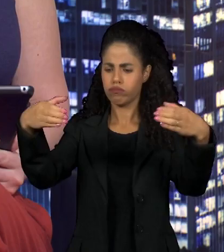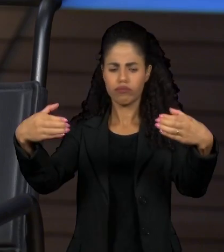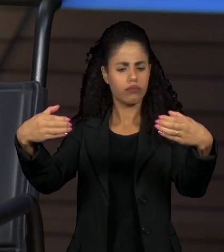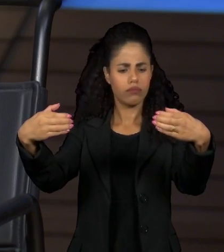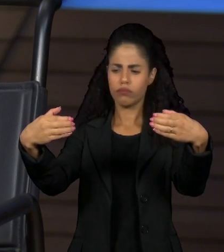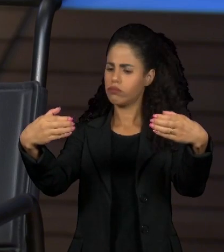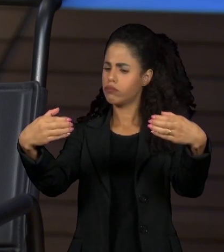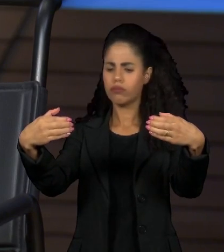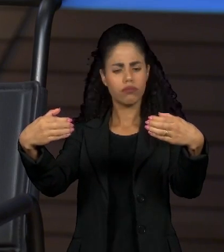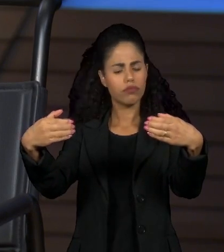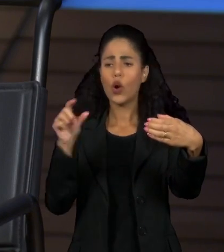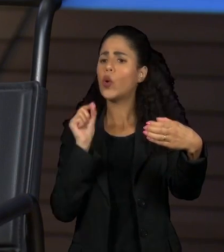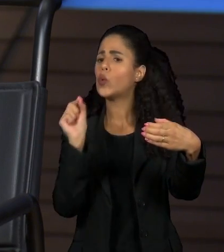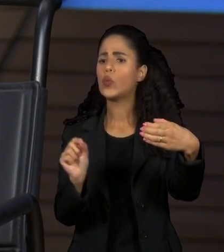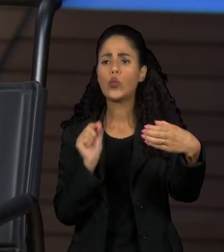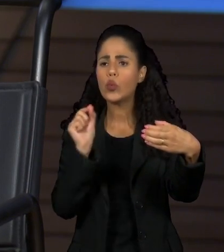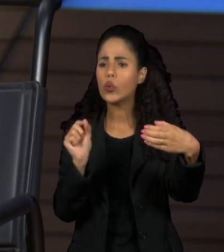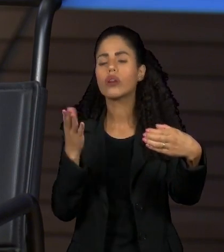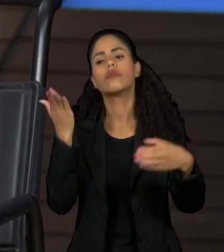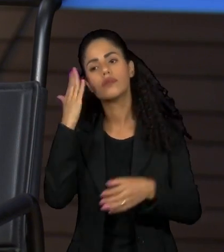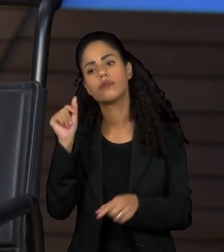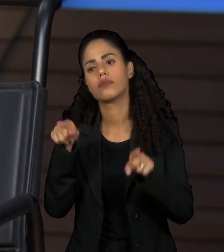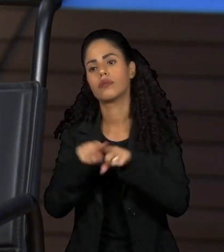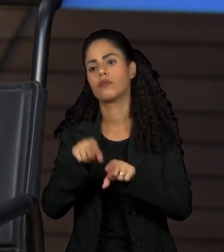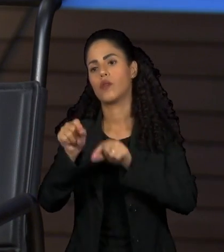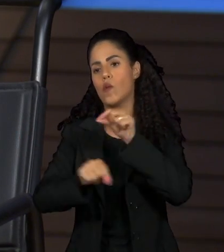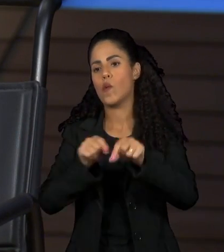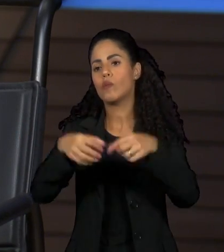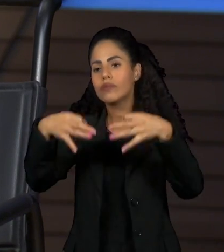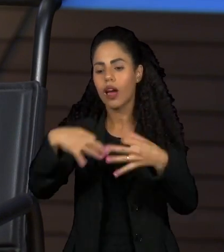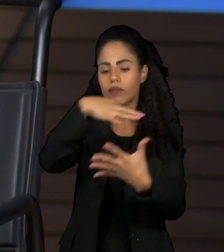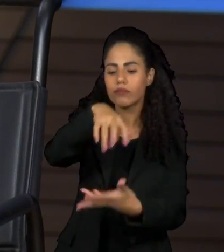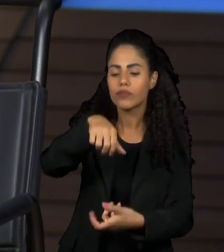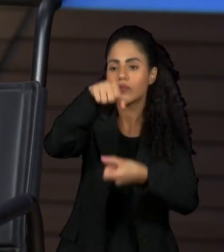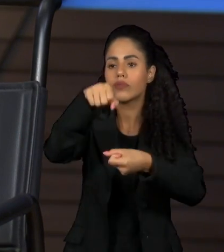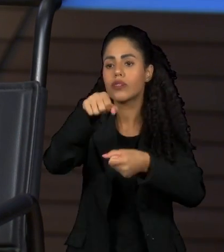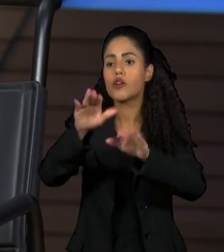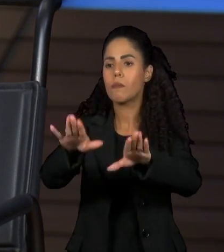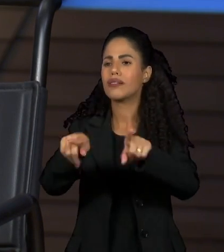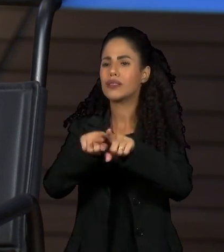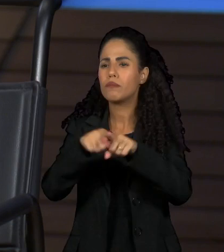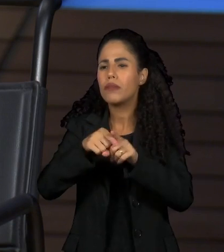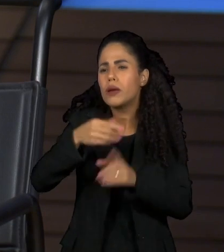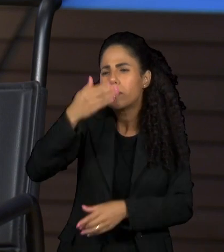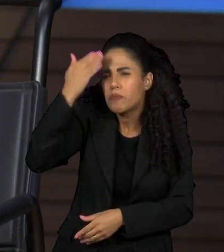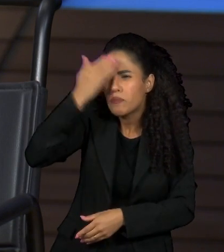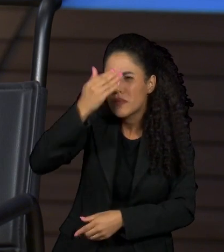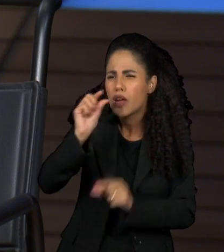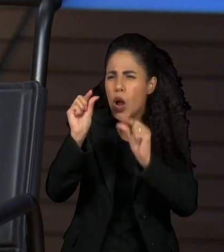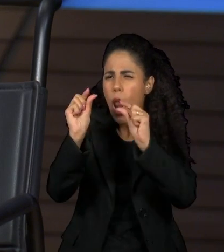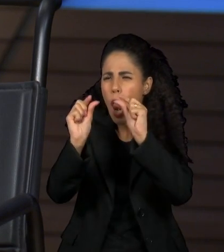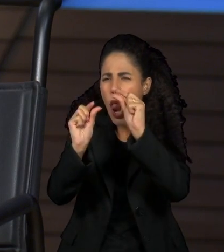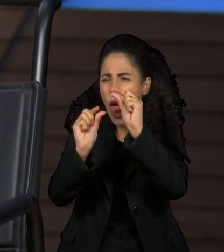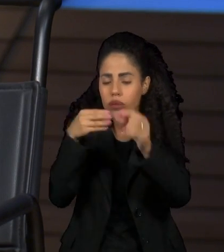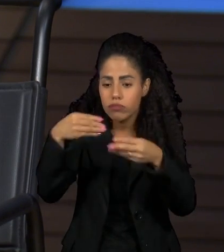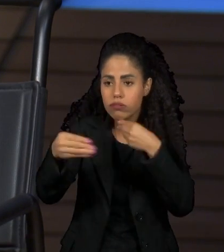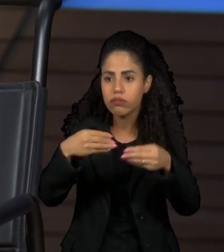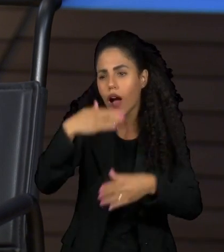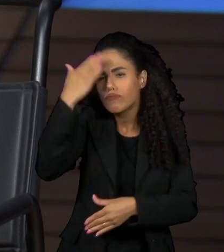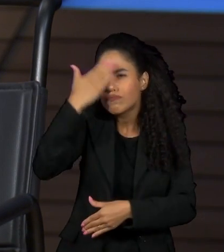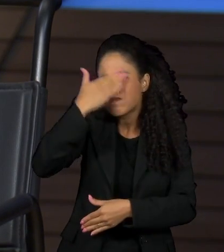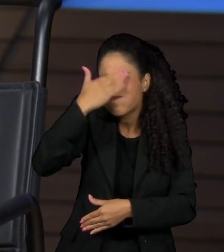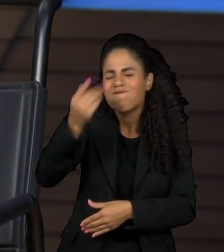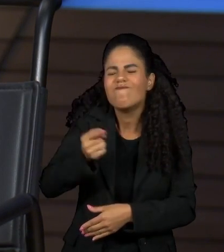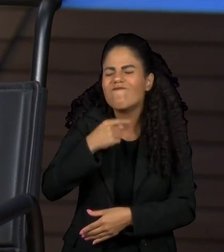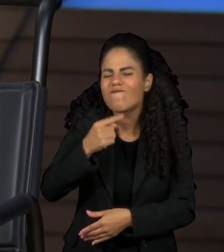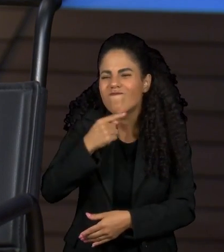acha, como a gente falou, que está consumindo às vezes um produto sustentável, mas essa questão do microplástico, o fato dele ser praticamente invisível é